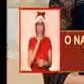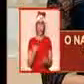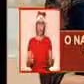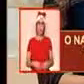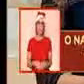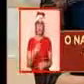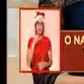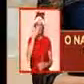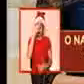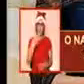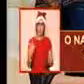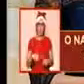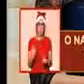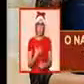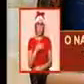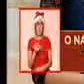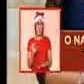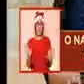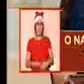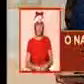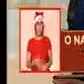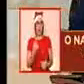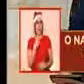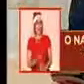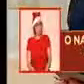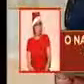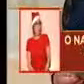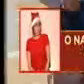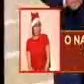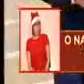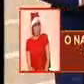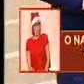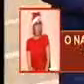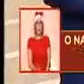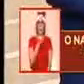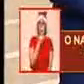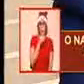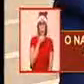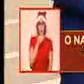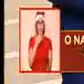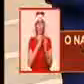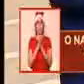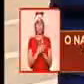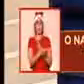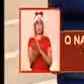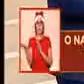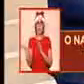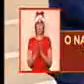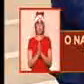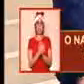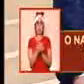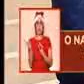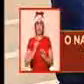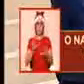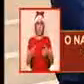também, muito juízo para 2018, está bem? Olha, tão bem dito! Olha, tão bem dito! Muito bem, Fernando, muito bem! E aproveito também o ensejo para desejar